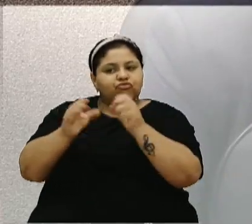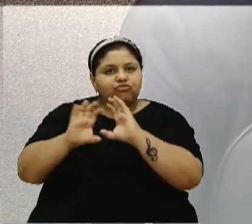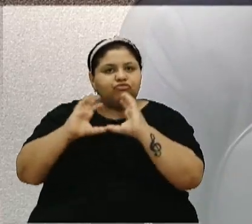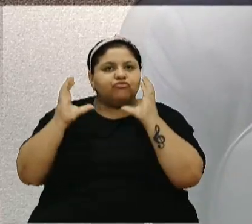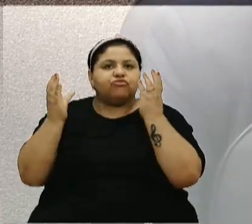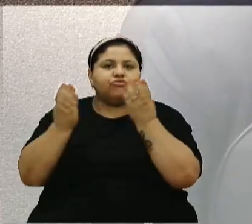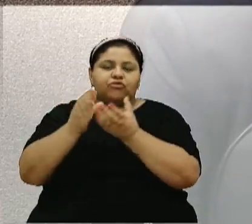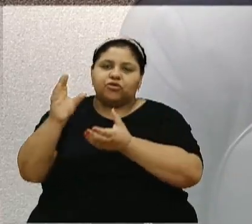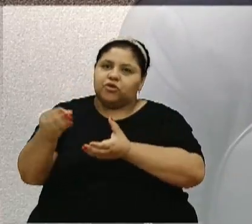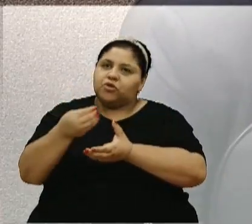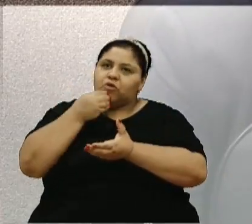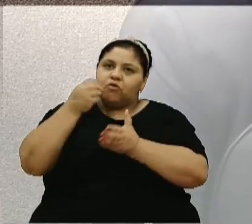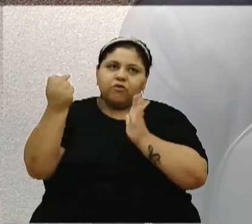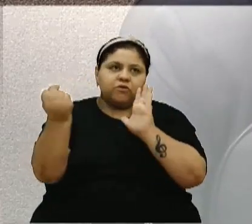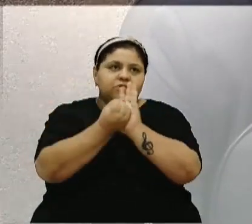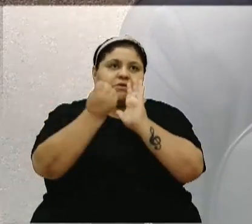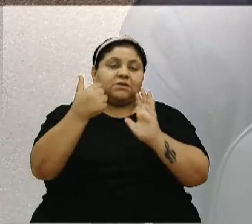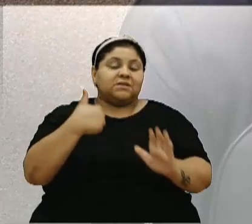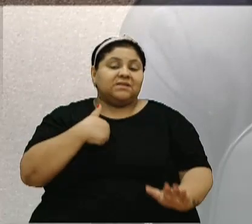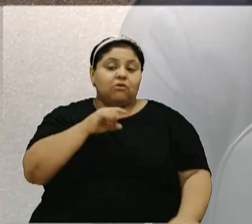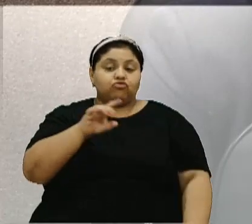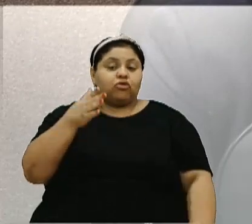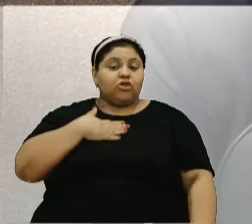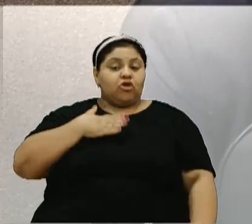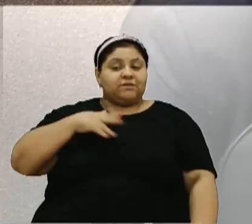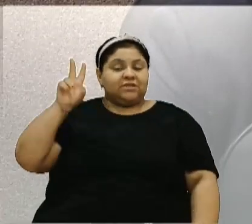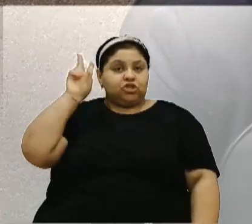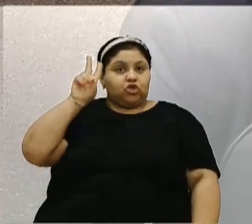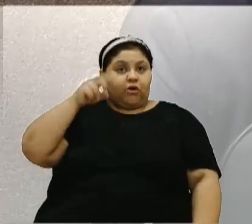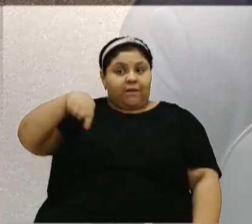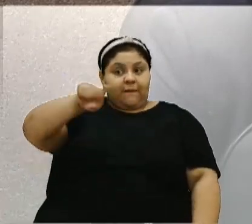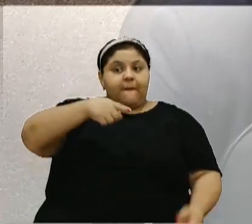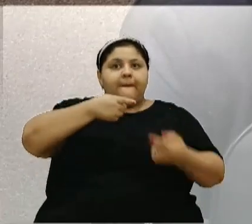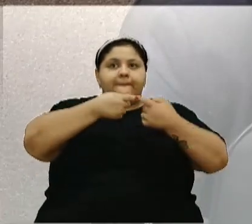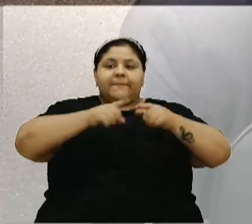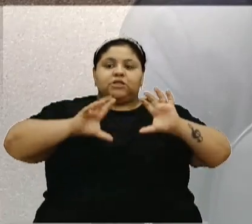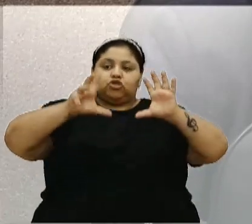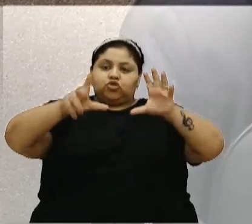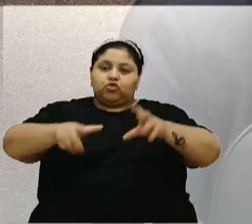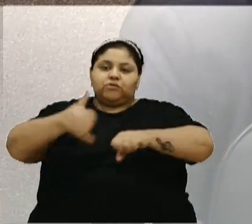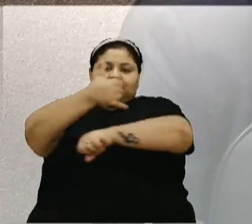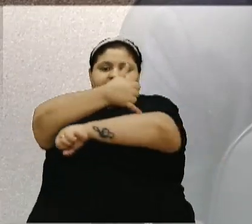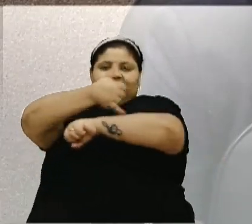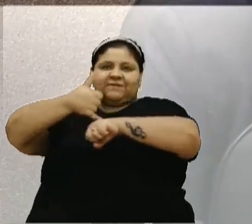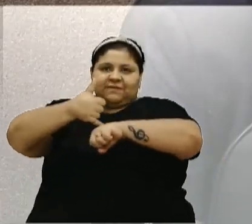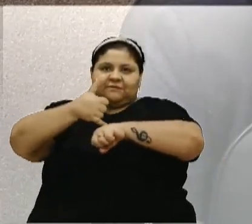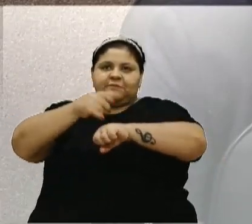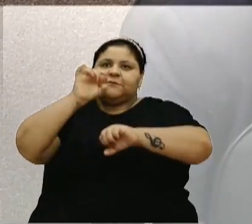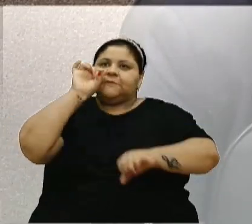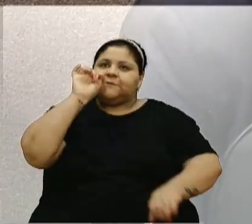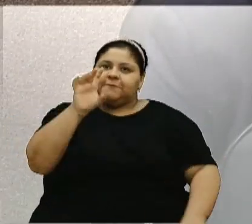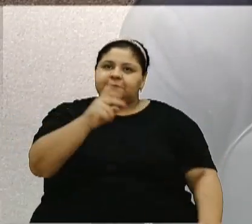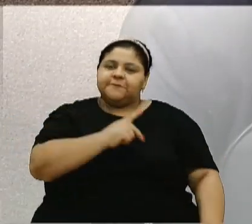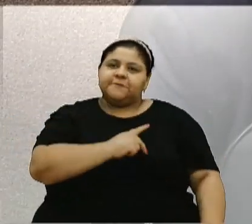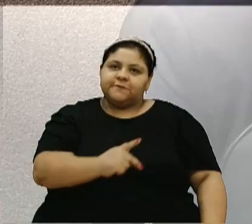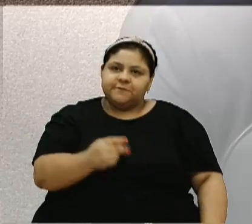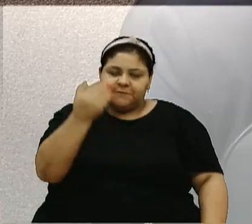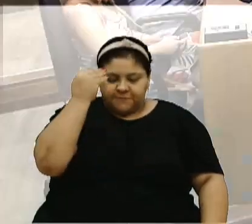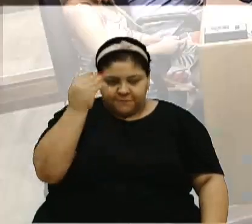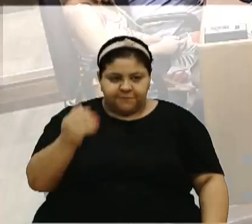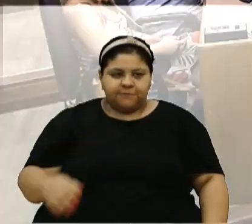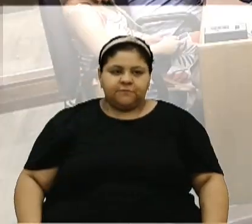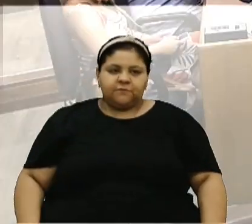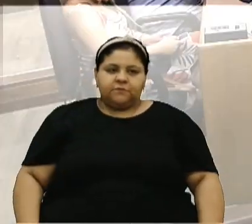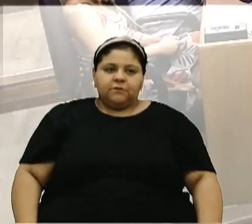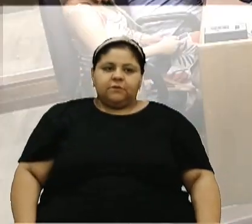que certamente marca não apenas a nossa história, mas a história de todos que passaram por lá. Era isso, senhora presidente. Muito